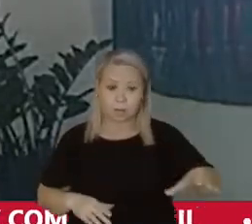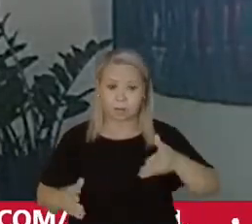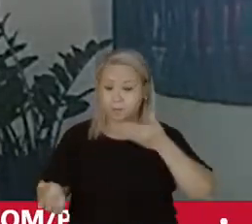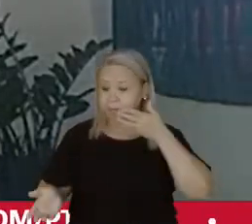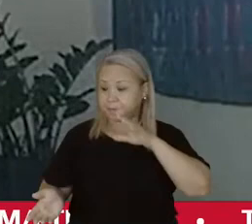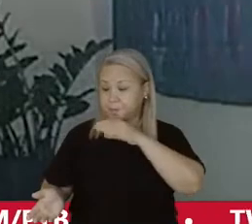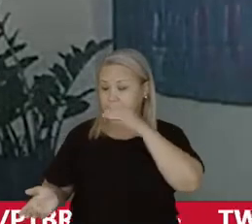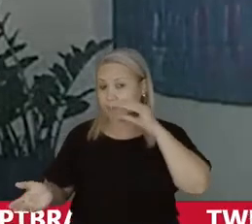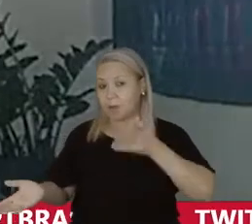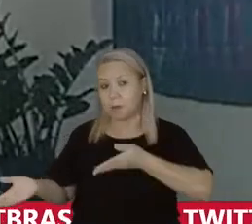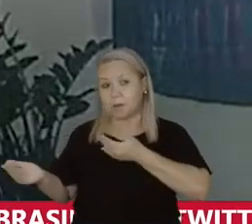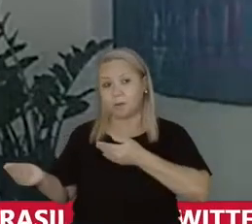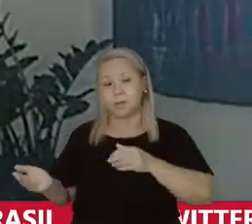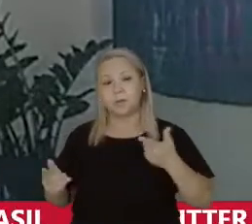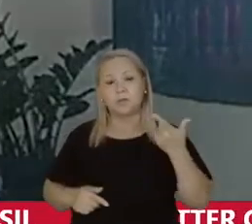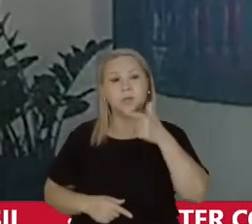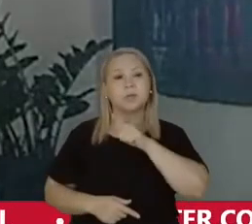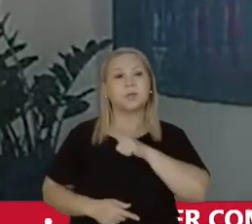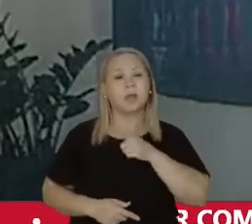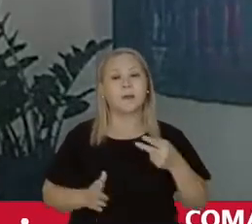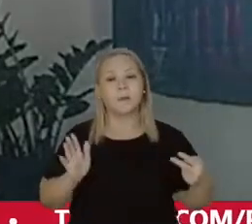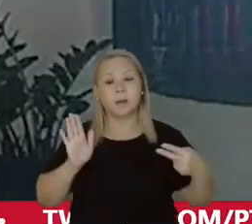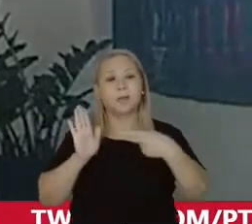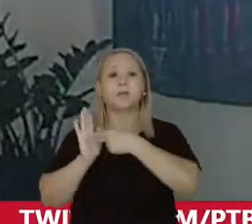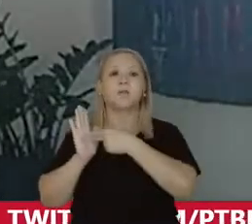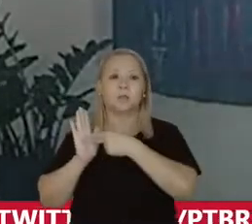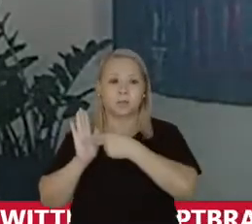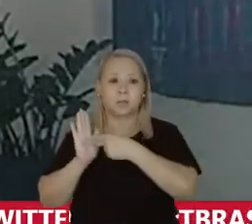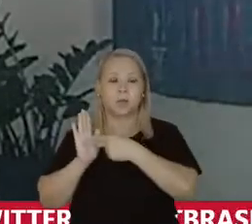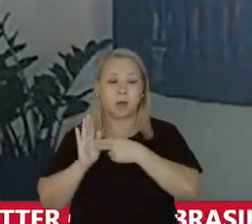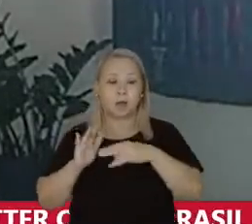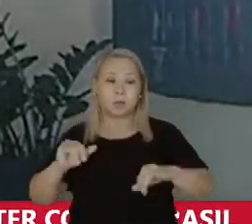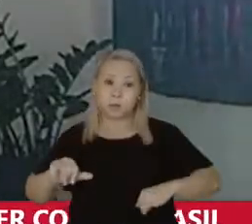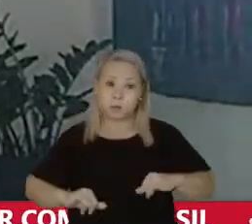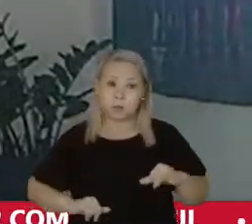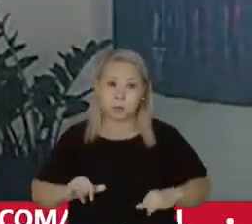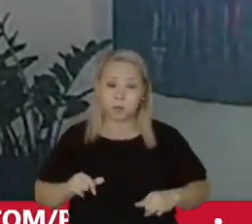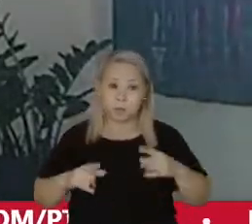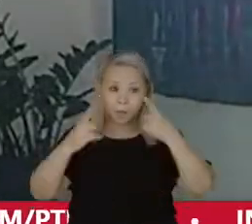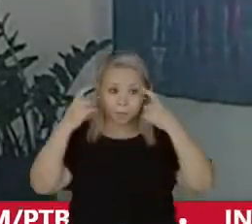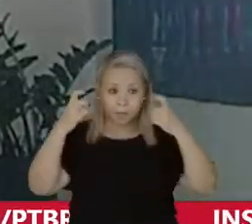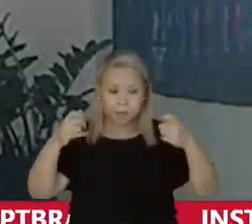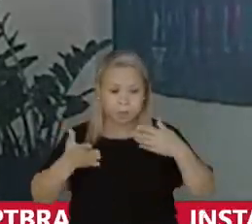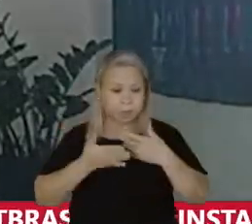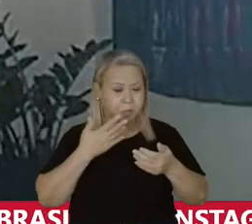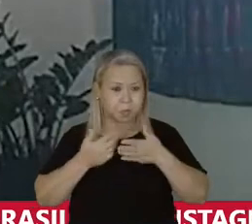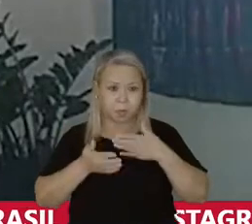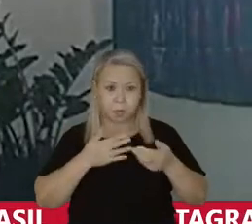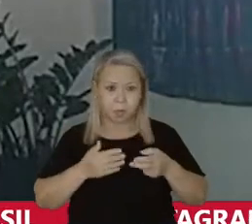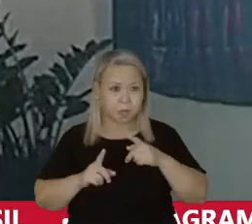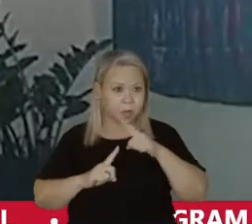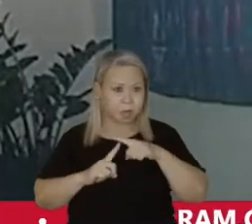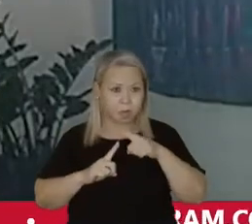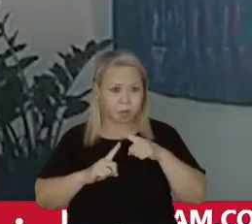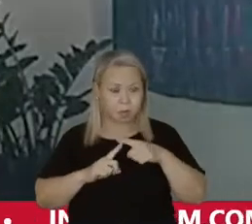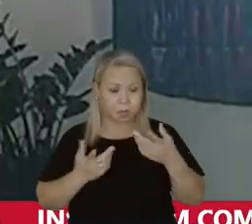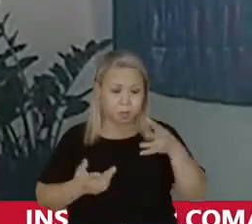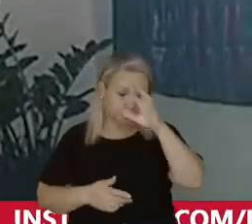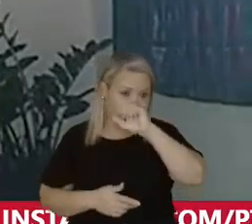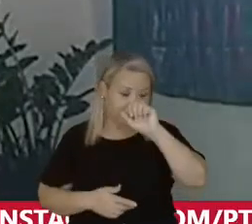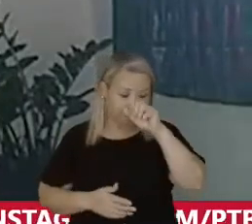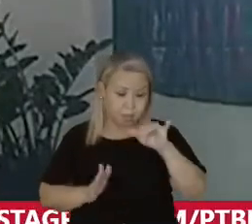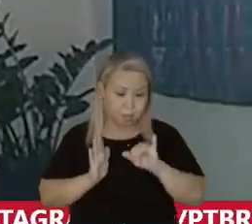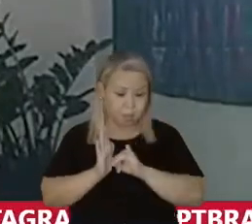de acesso para denunciarem se estão sofrendo algum tipo de violência, qualquer tipo que seja, e mesmo aprenderem